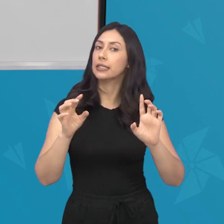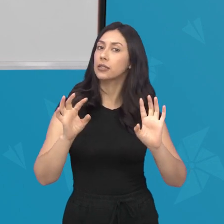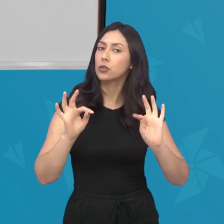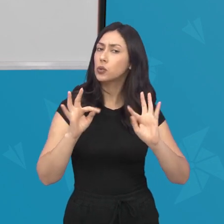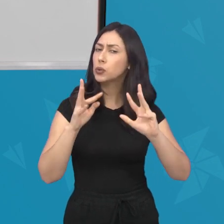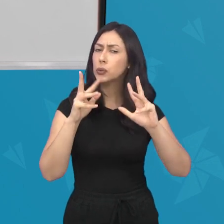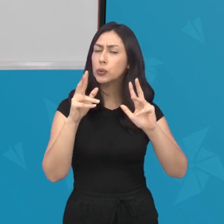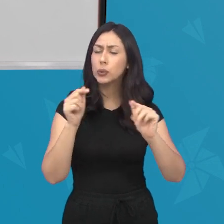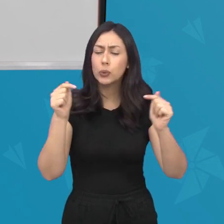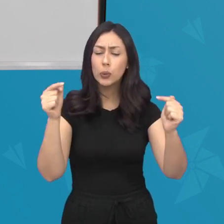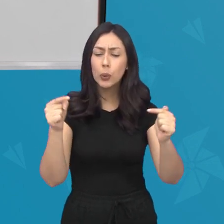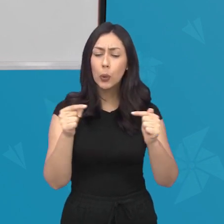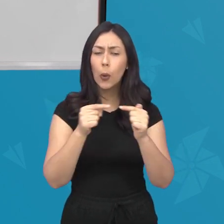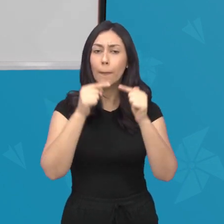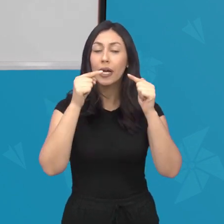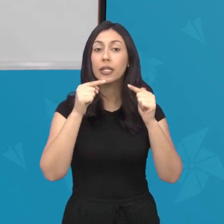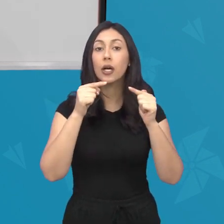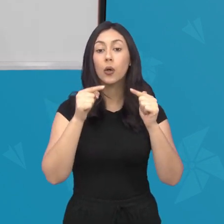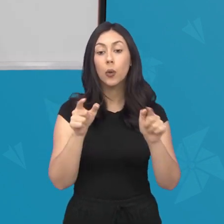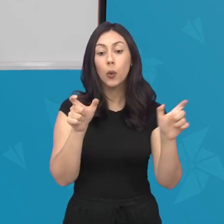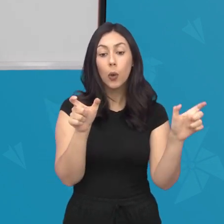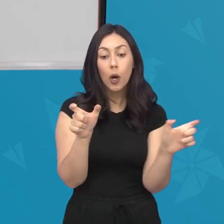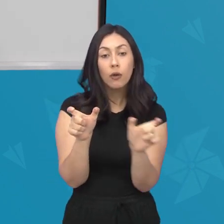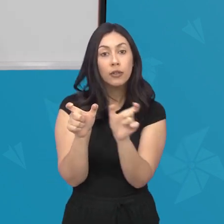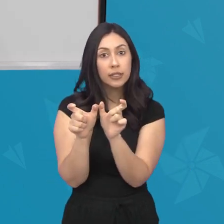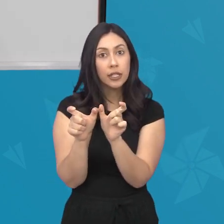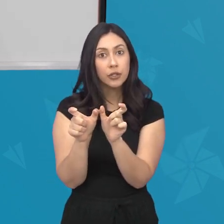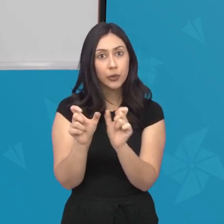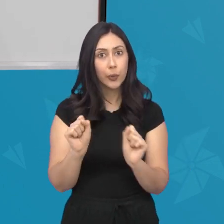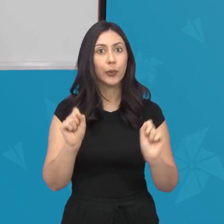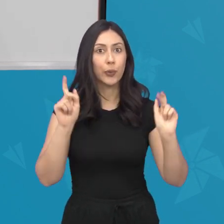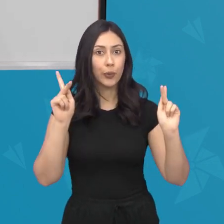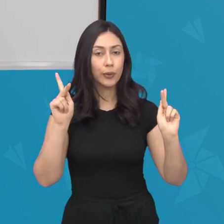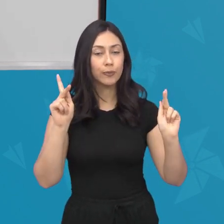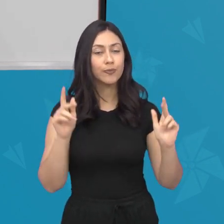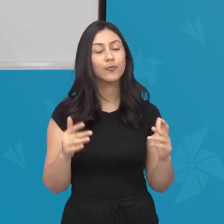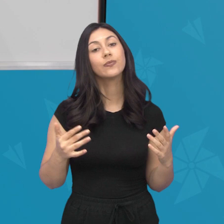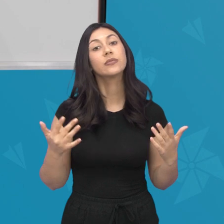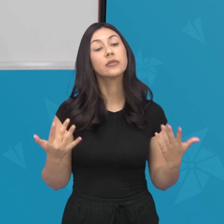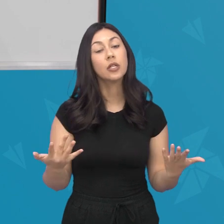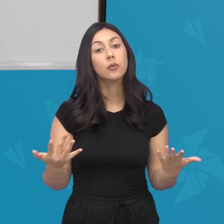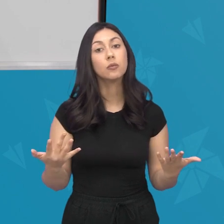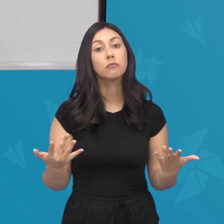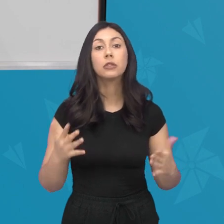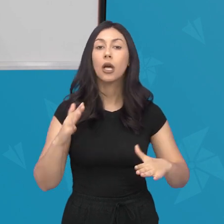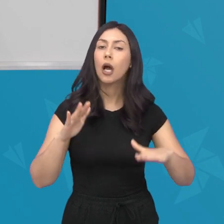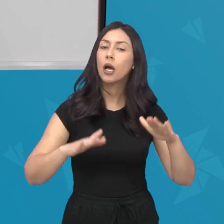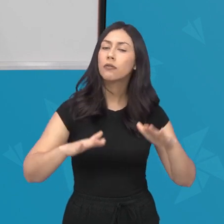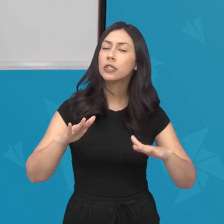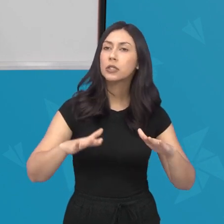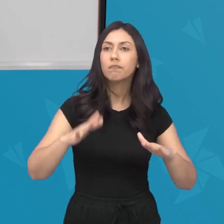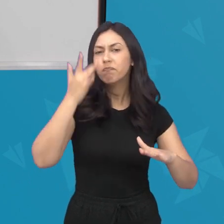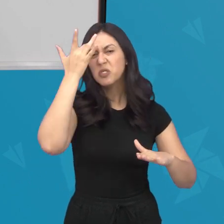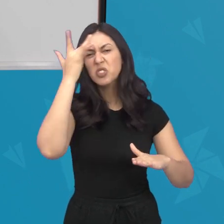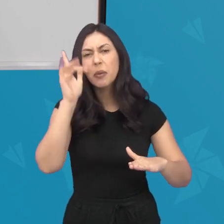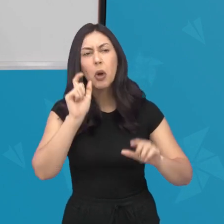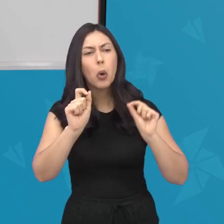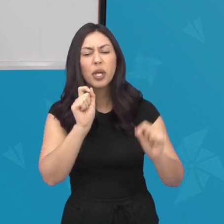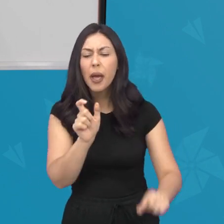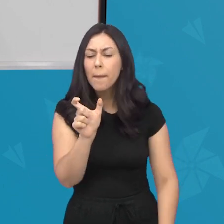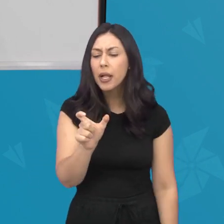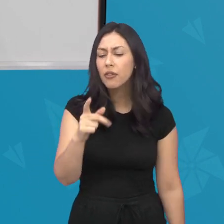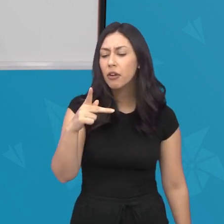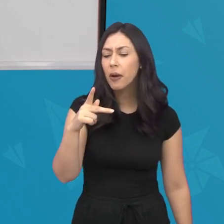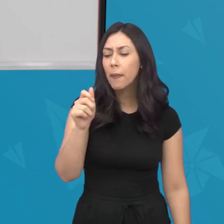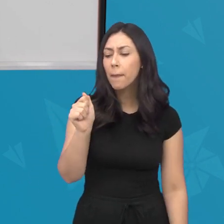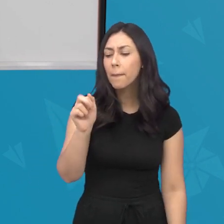aqui. Ok? Então, talvez alguns não saibam o que é uma parábola. Talvez fosse melhor